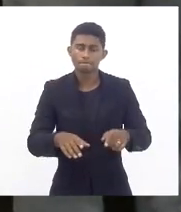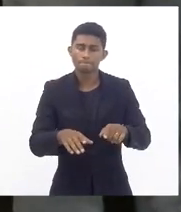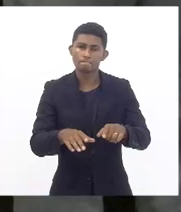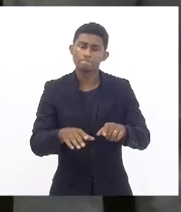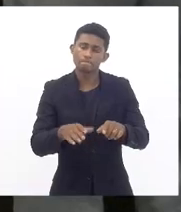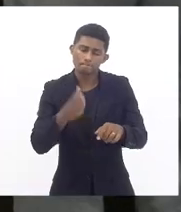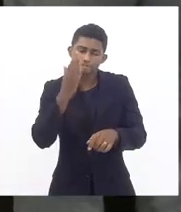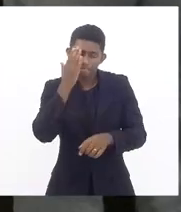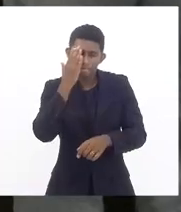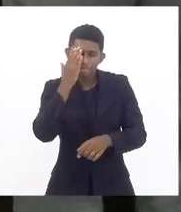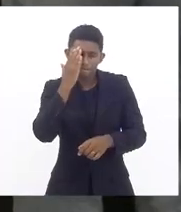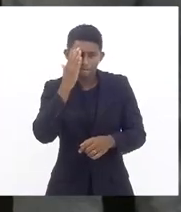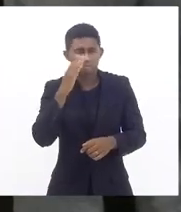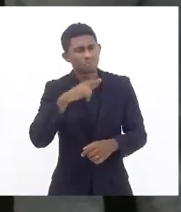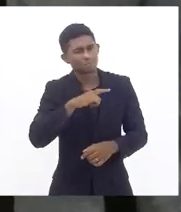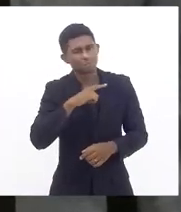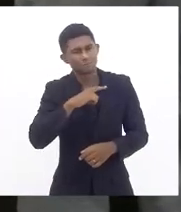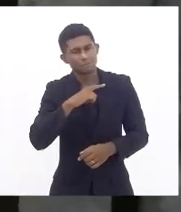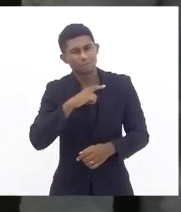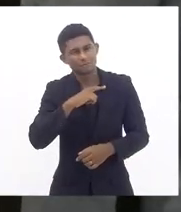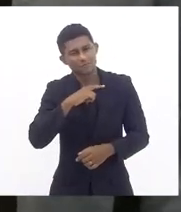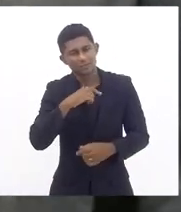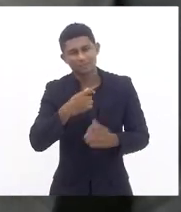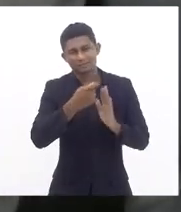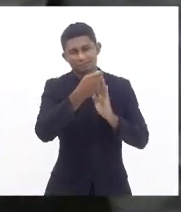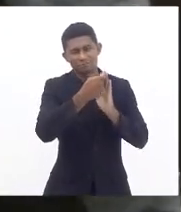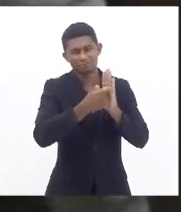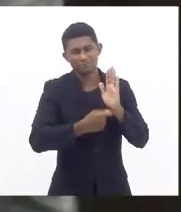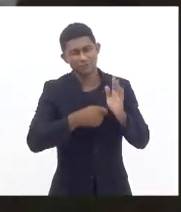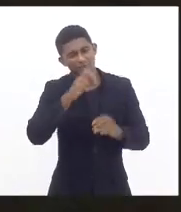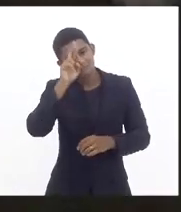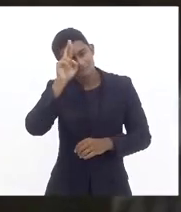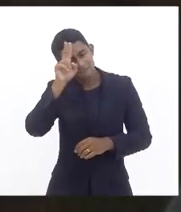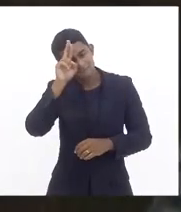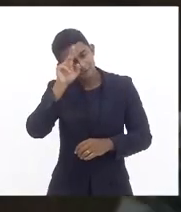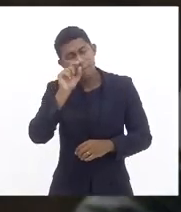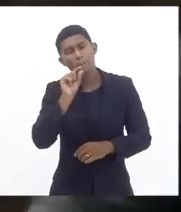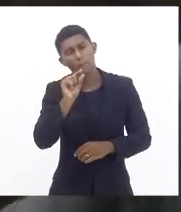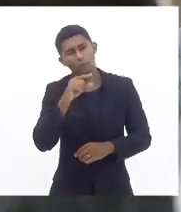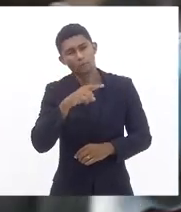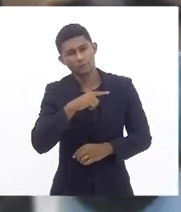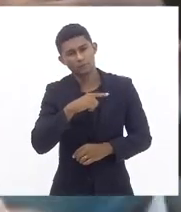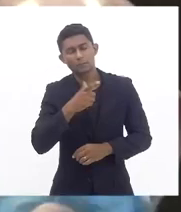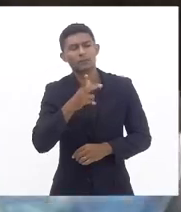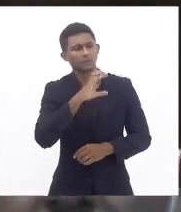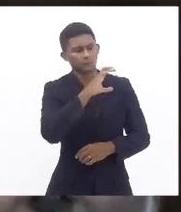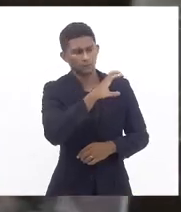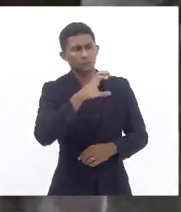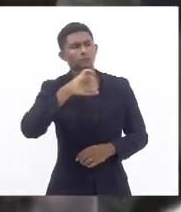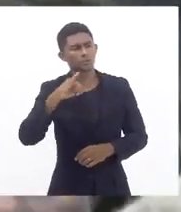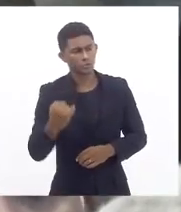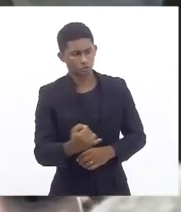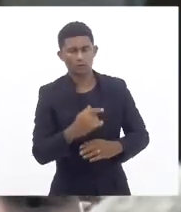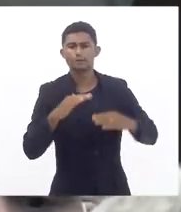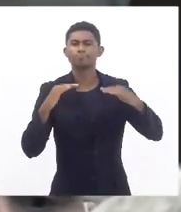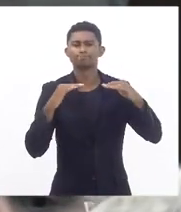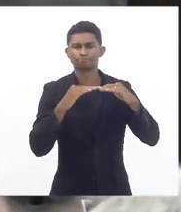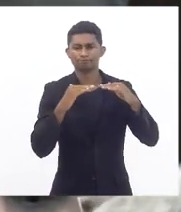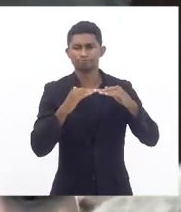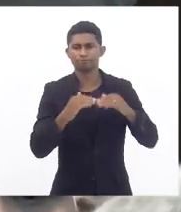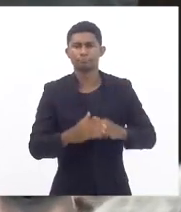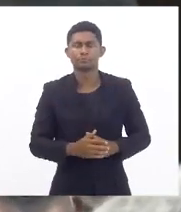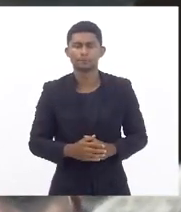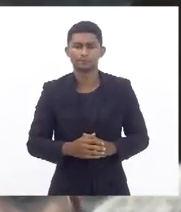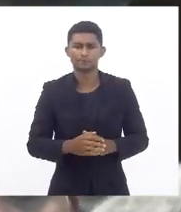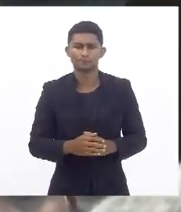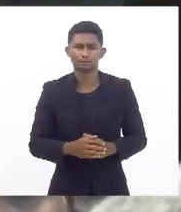mesmo com uma falha de redação, ao parecer da CCJ. Porque tem uma